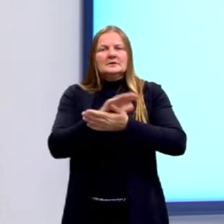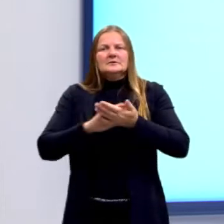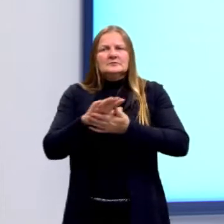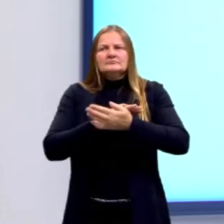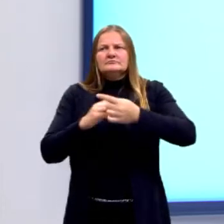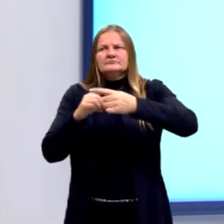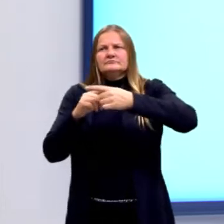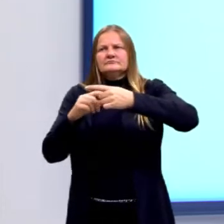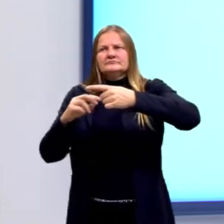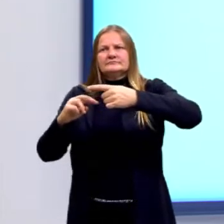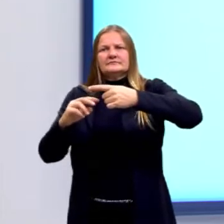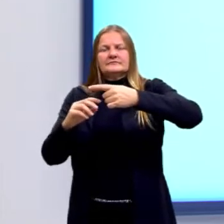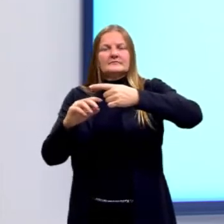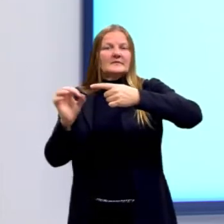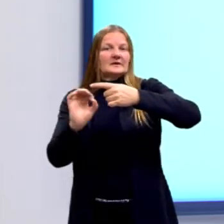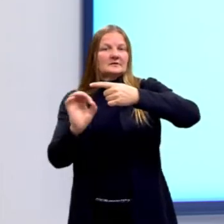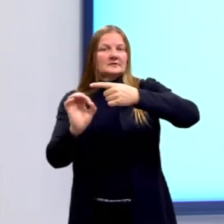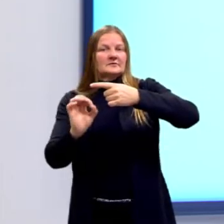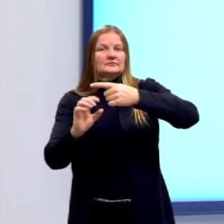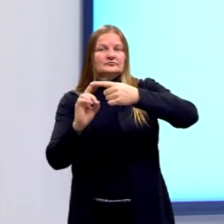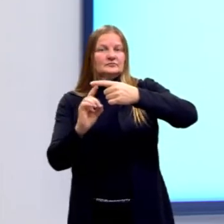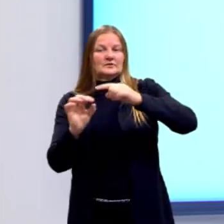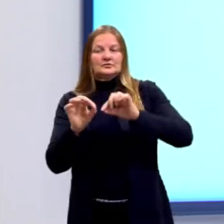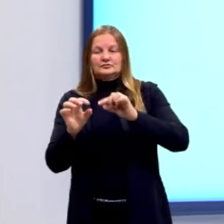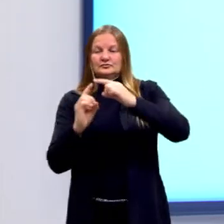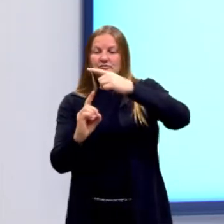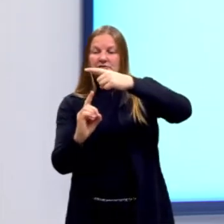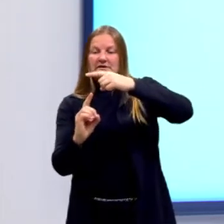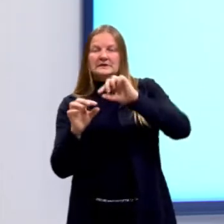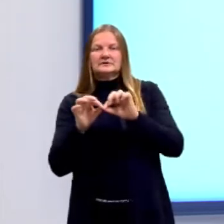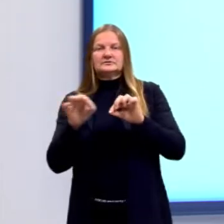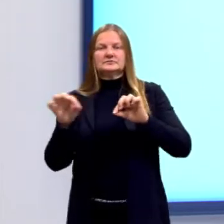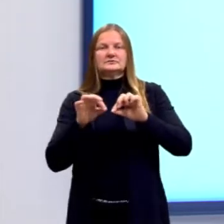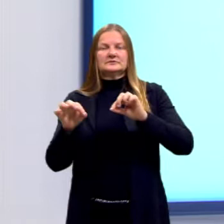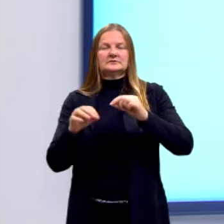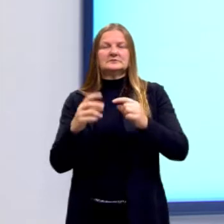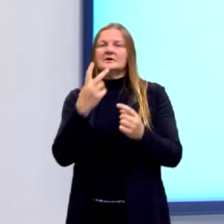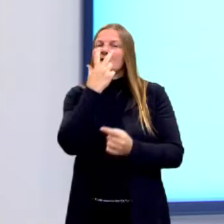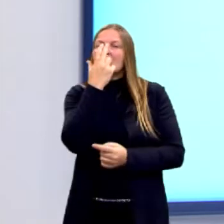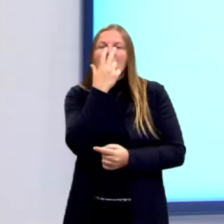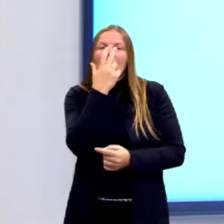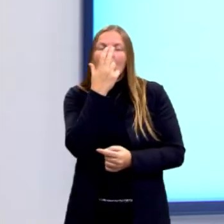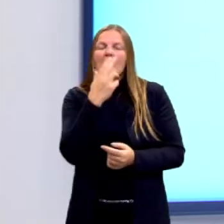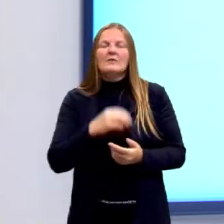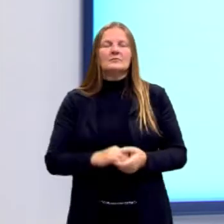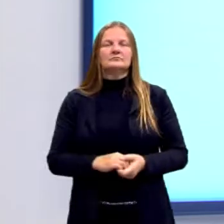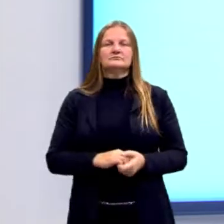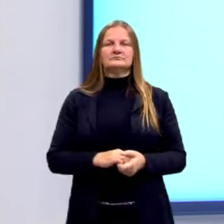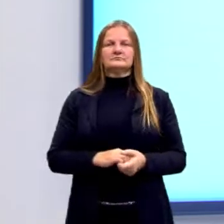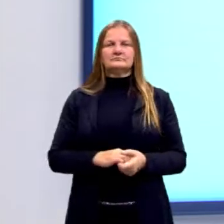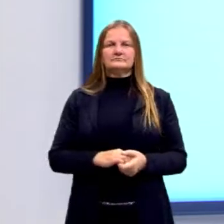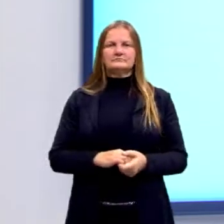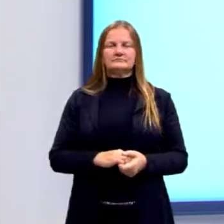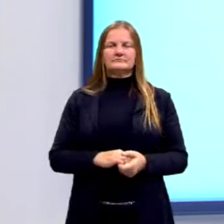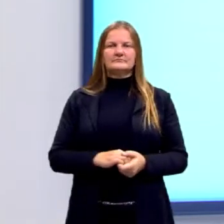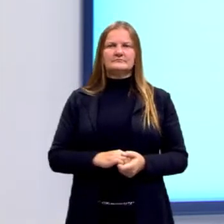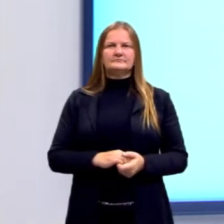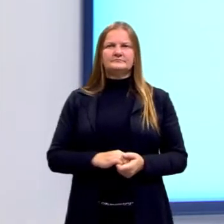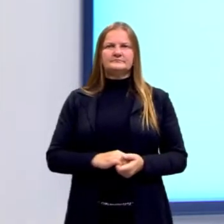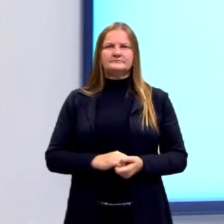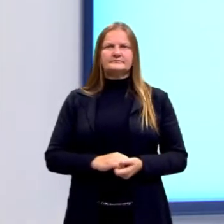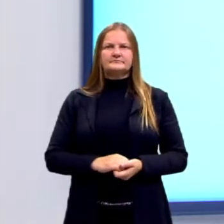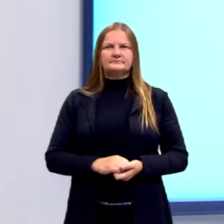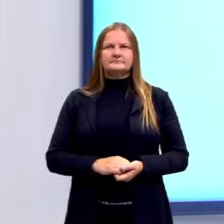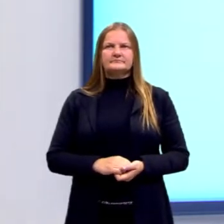nenhuma grandeza nova tá então a gente segue com as mesmas unidades a vida que a gente já vinha falando antes